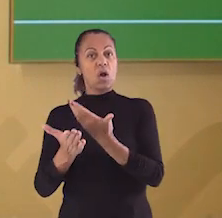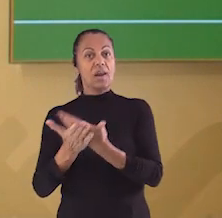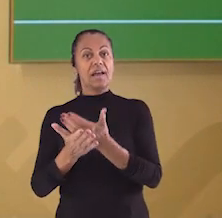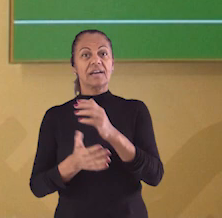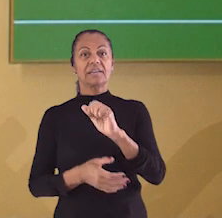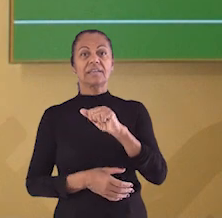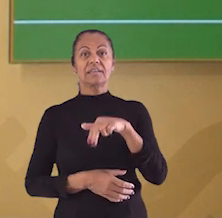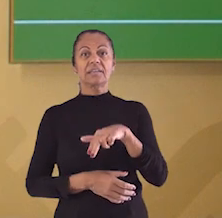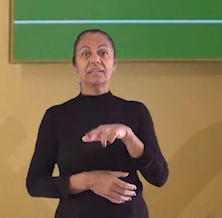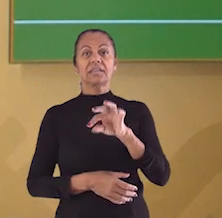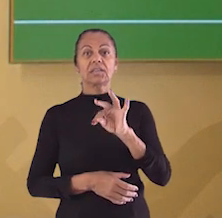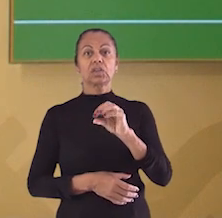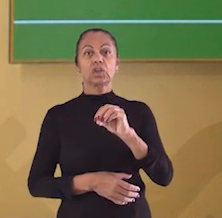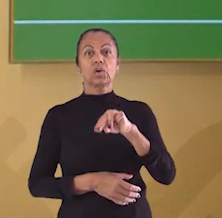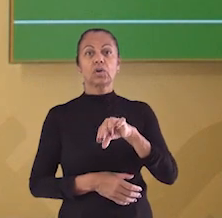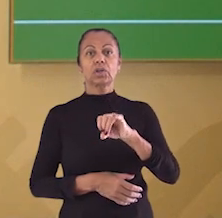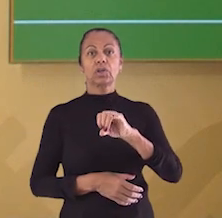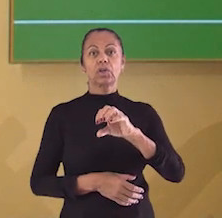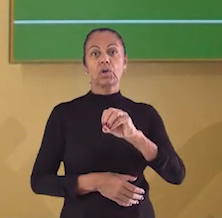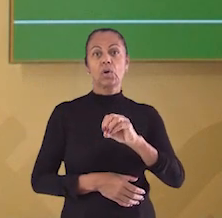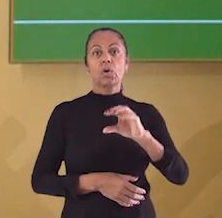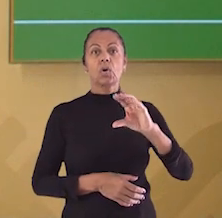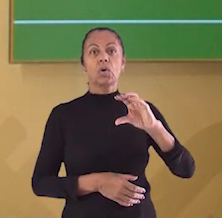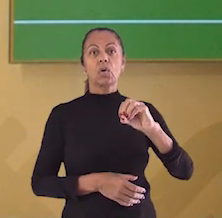Oliveira. Pode vir para cá, Ana Júlia.